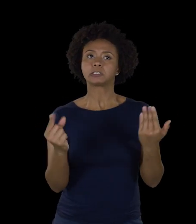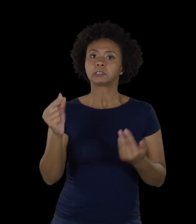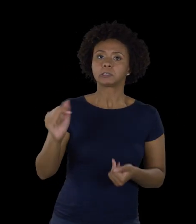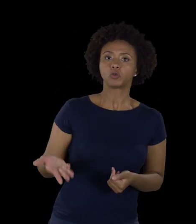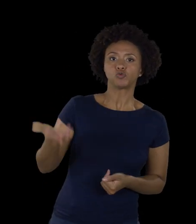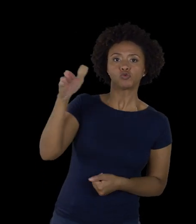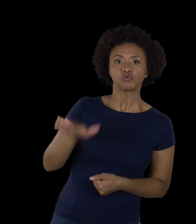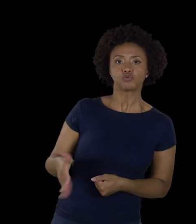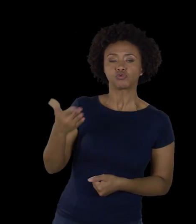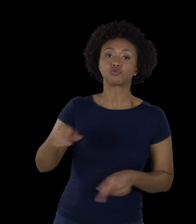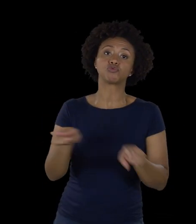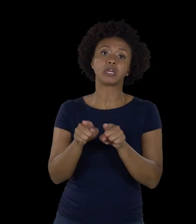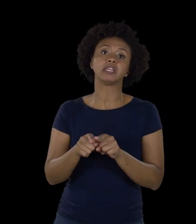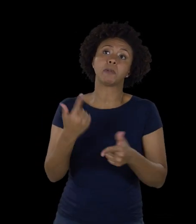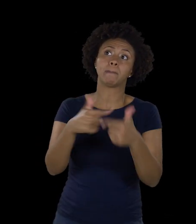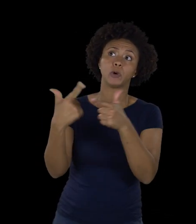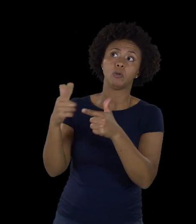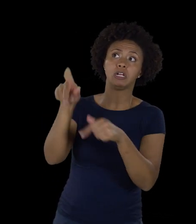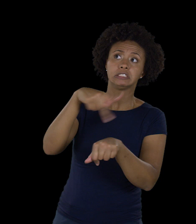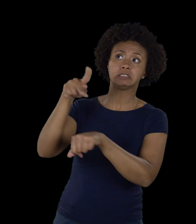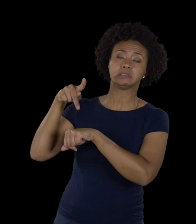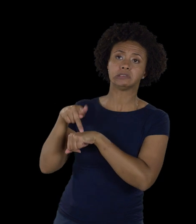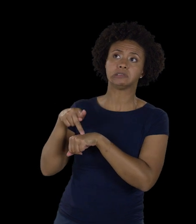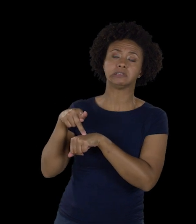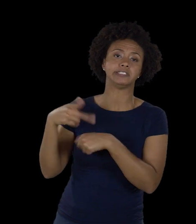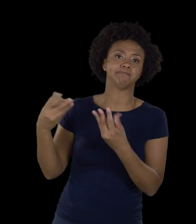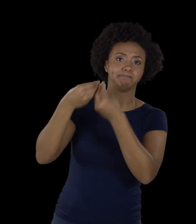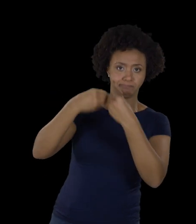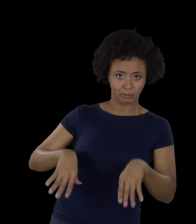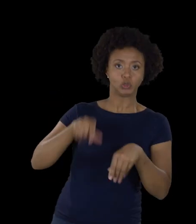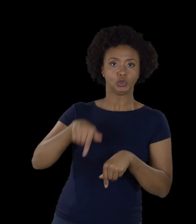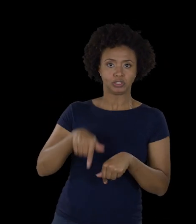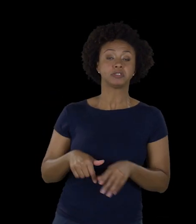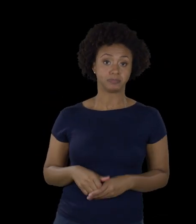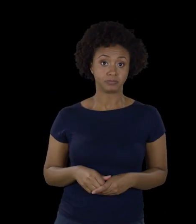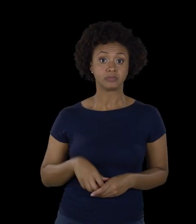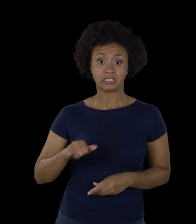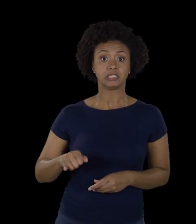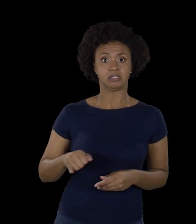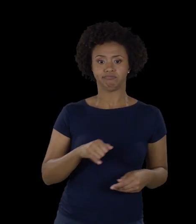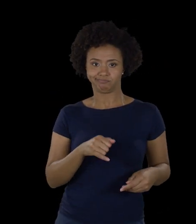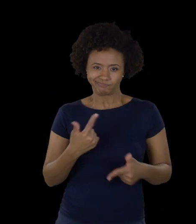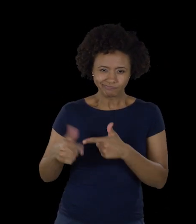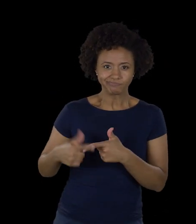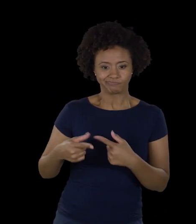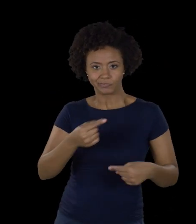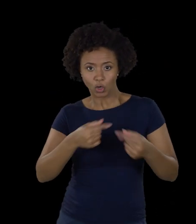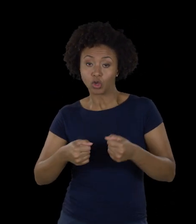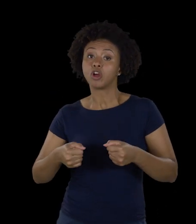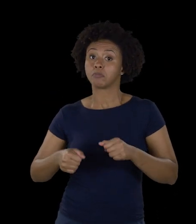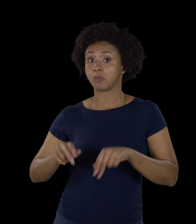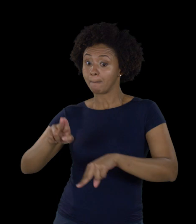crises internacionais. No caso de crises de origem econômica, mesmo política, muitos investidores internacionais